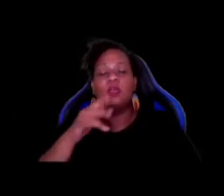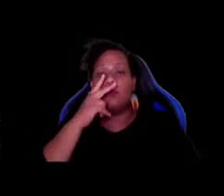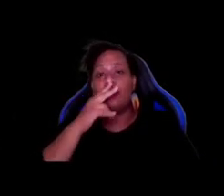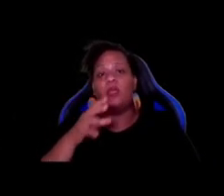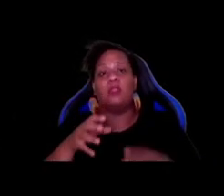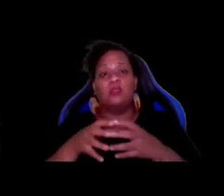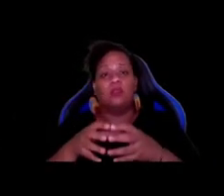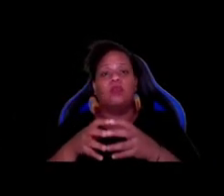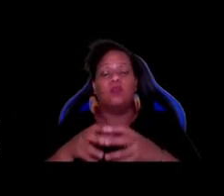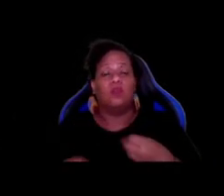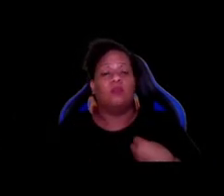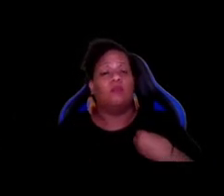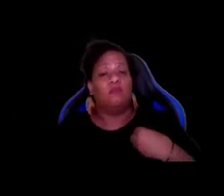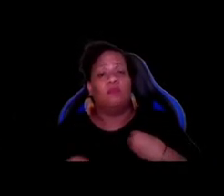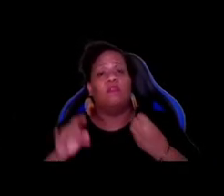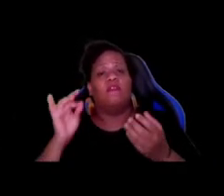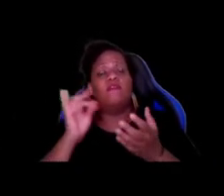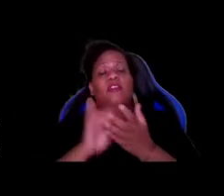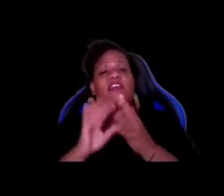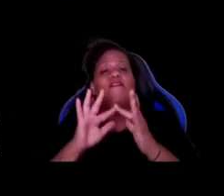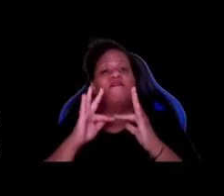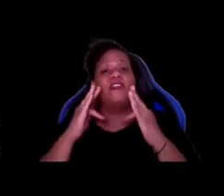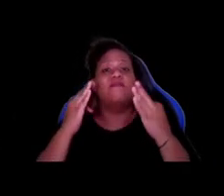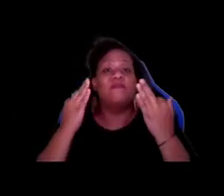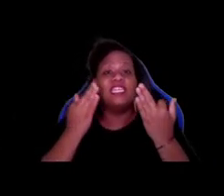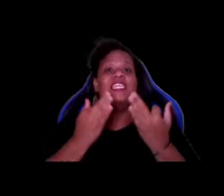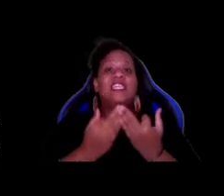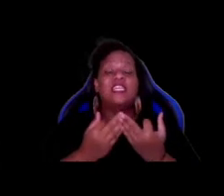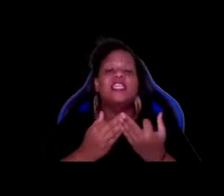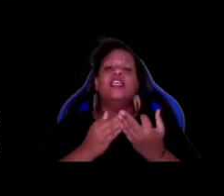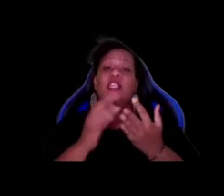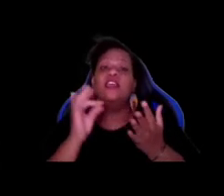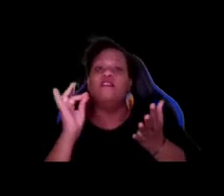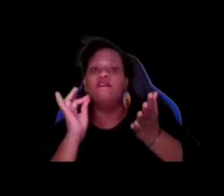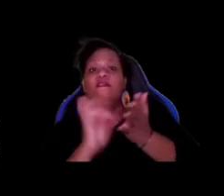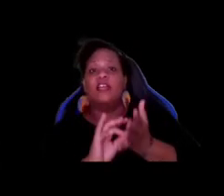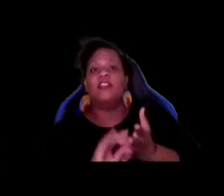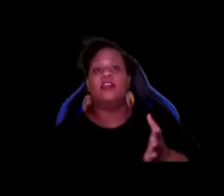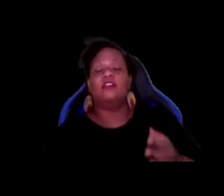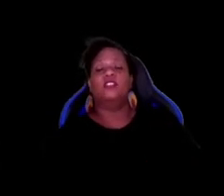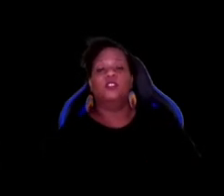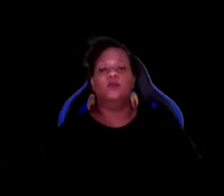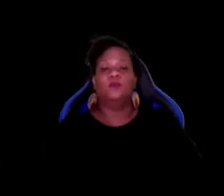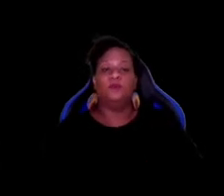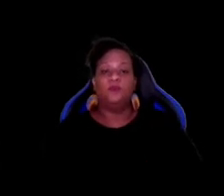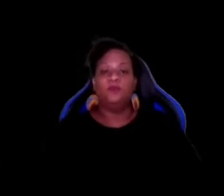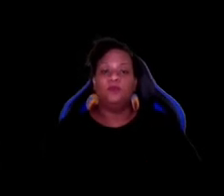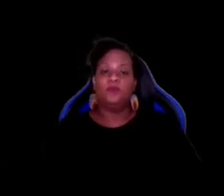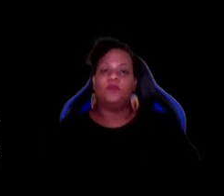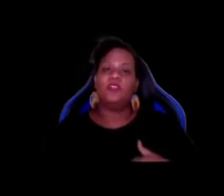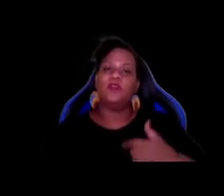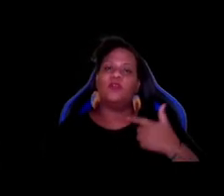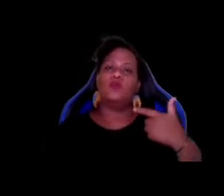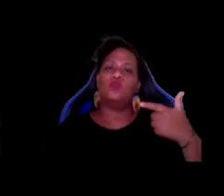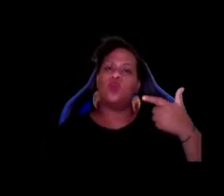convivendo como uma grande família parental mesmo. Então eu tive esse